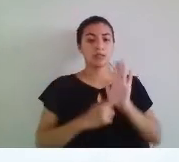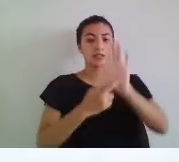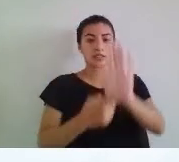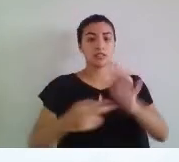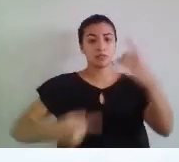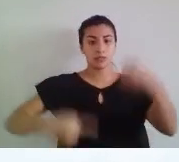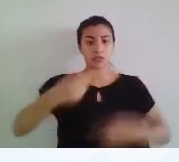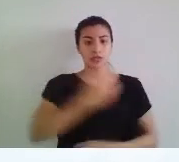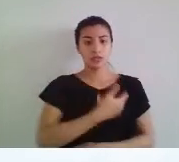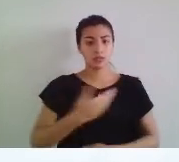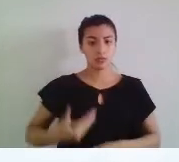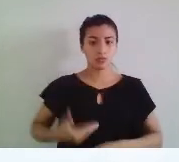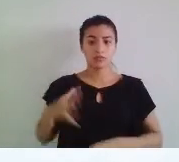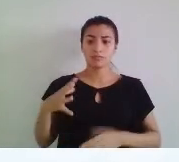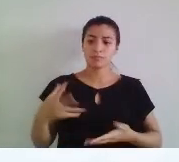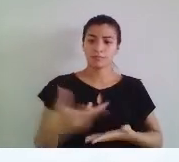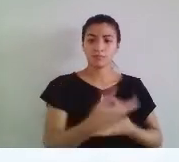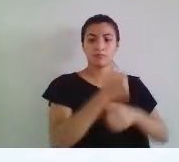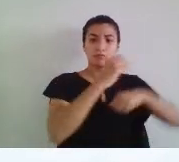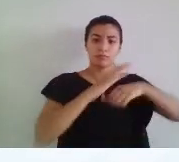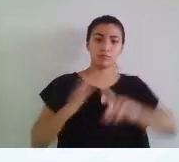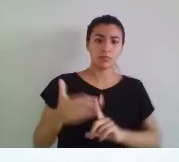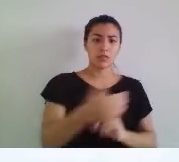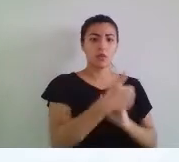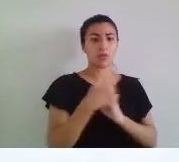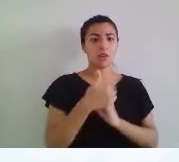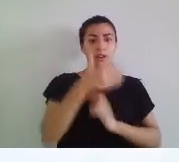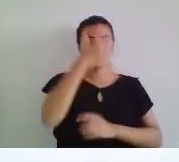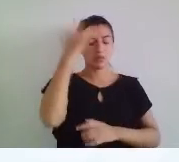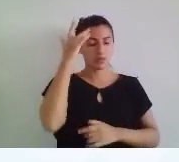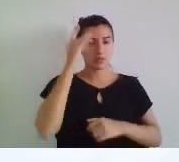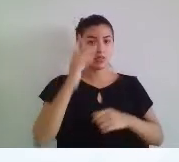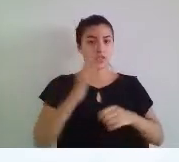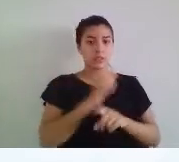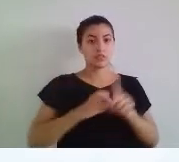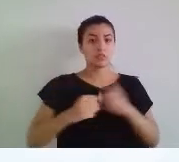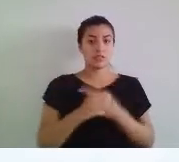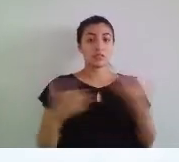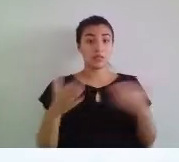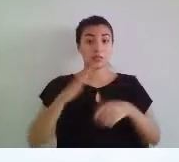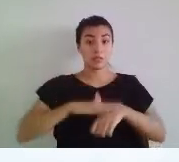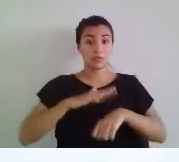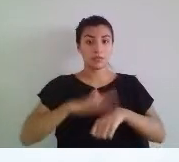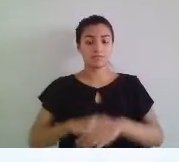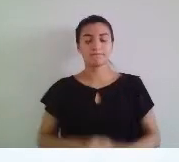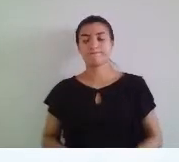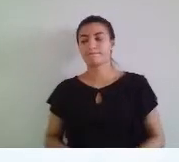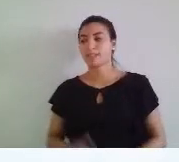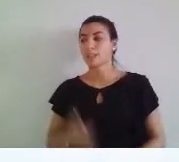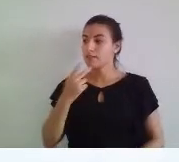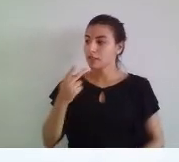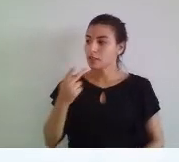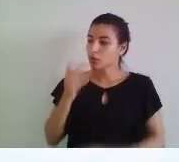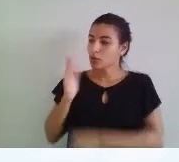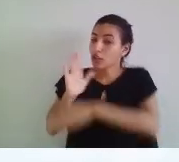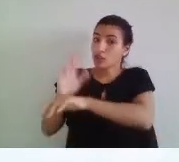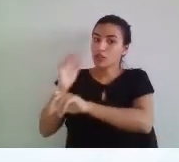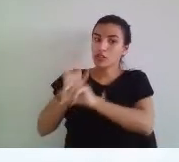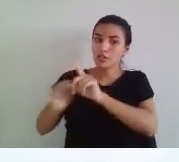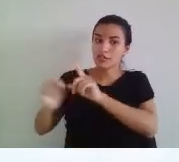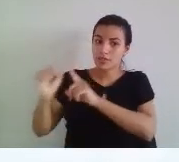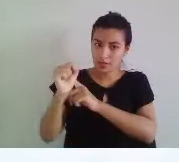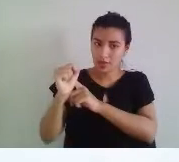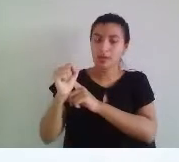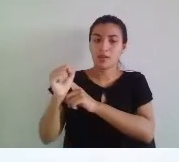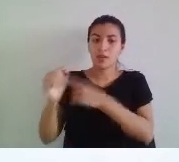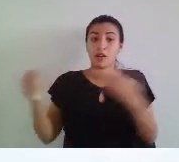de acolher todos os agentes sociais nesse momento. Doutora, você falou aqui em solidariedade social e